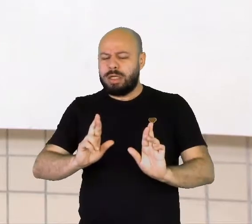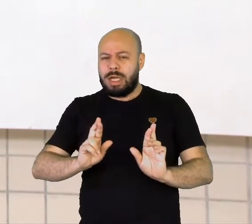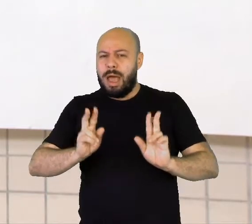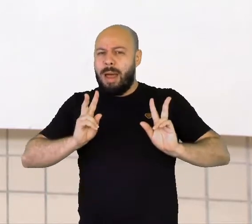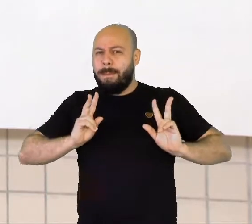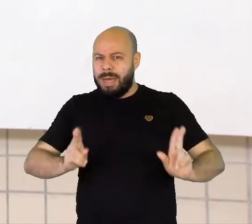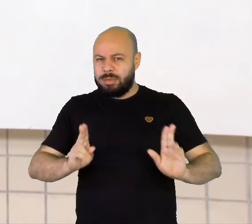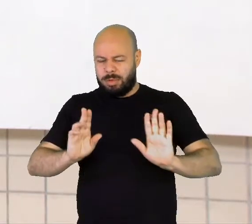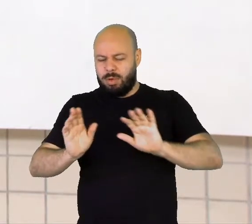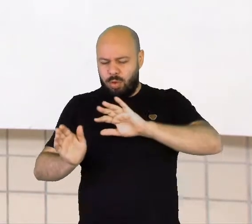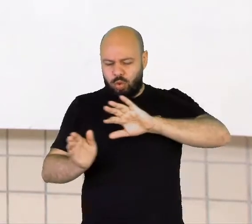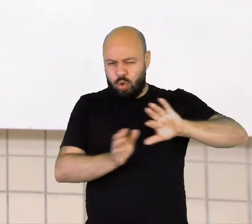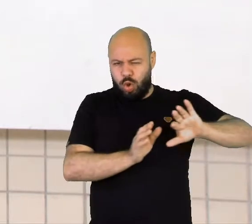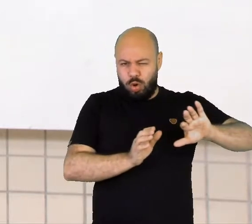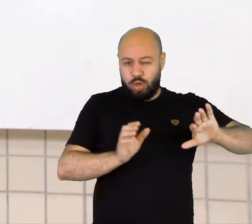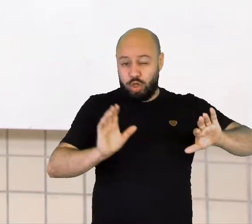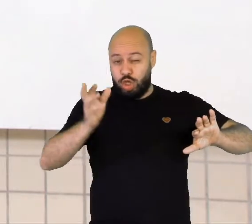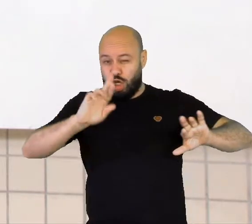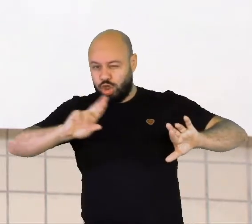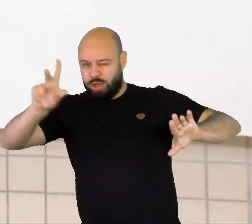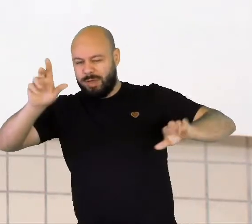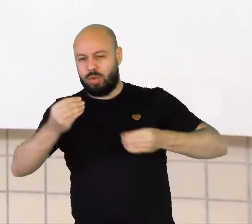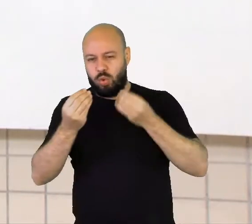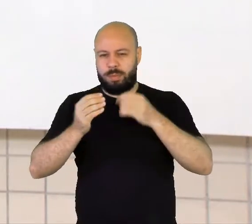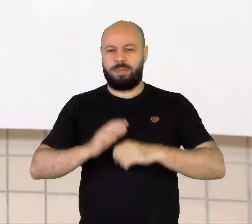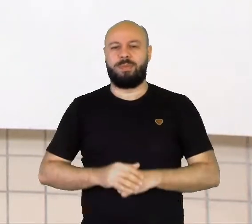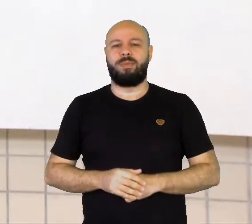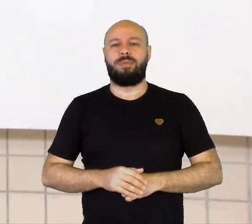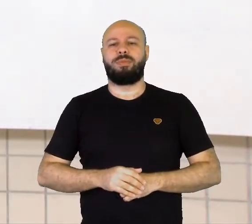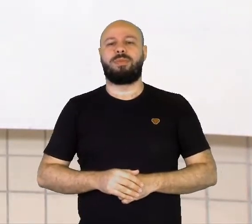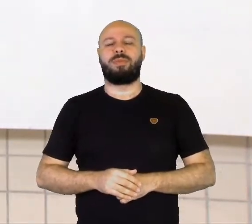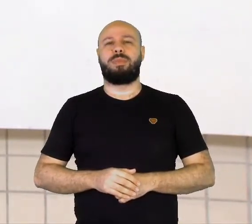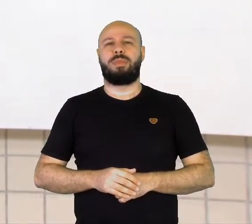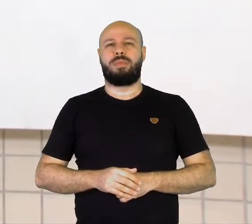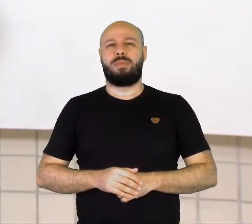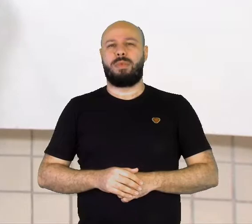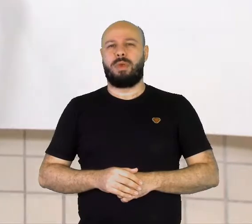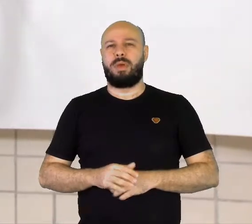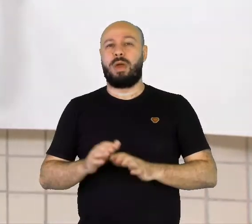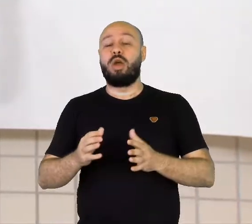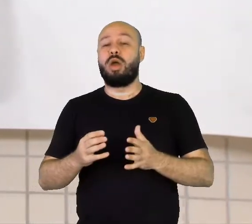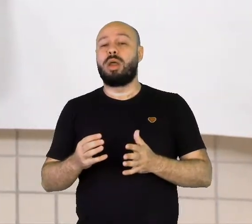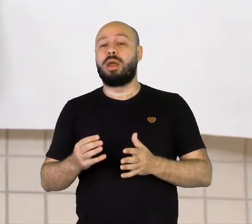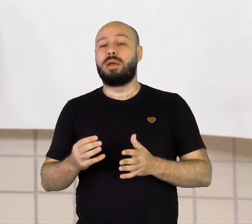observou o porquê que isso estava acontecendo, tá? Então vamos lá, o nosso problema era